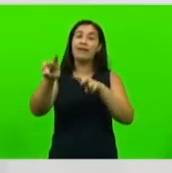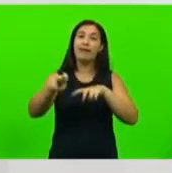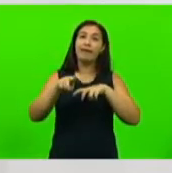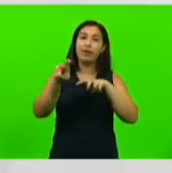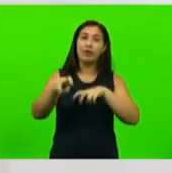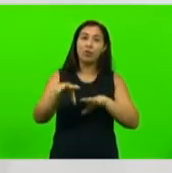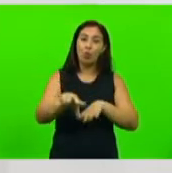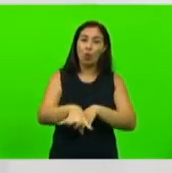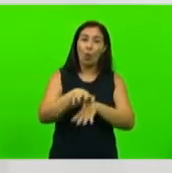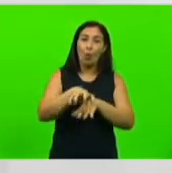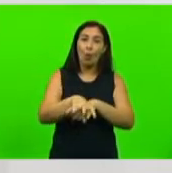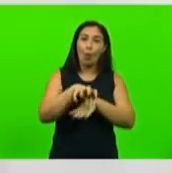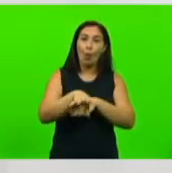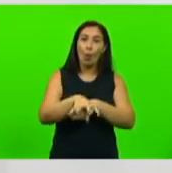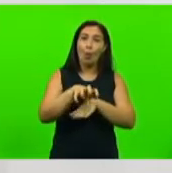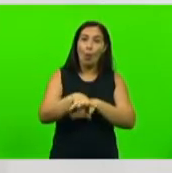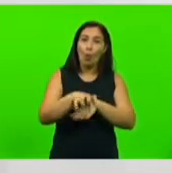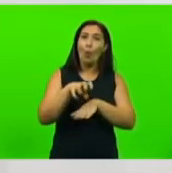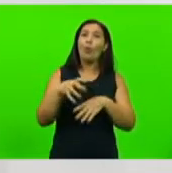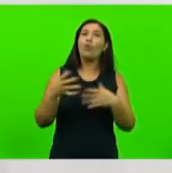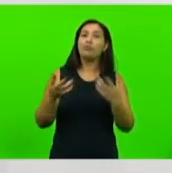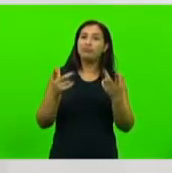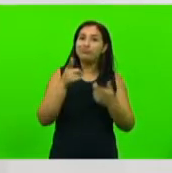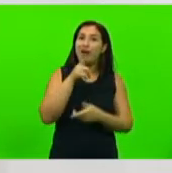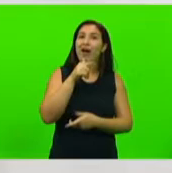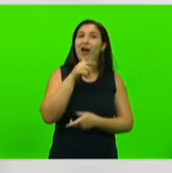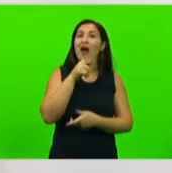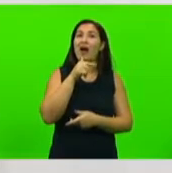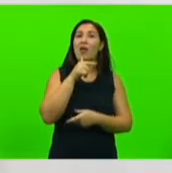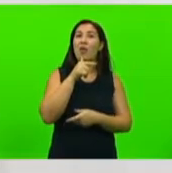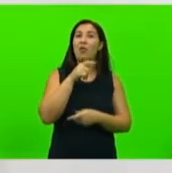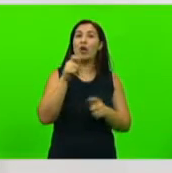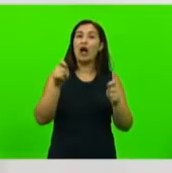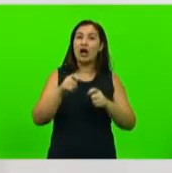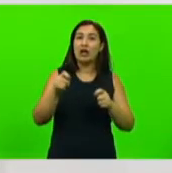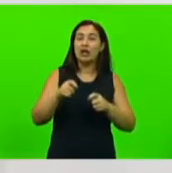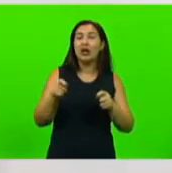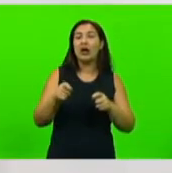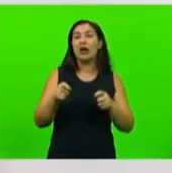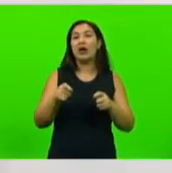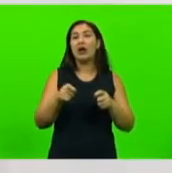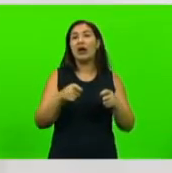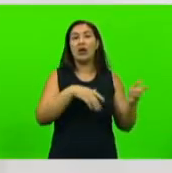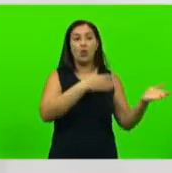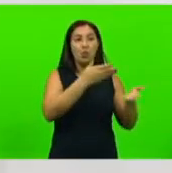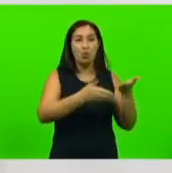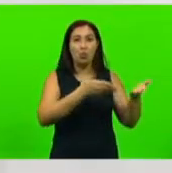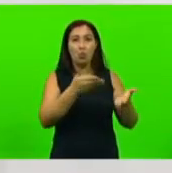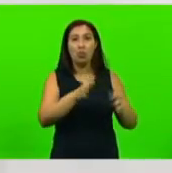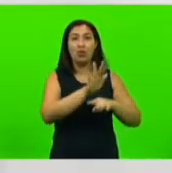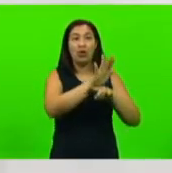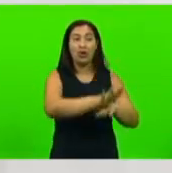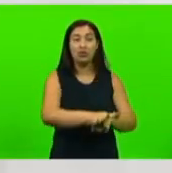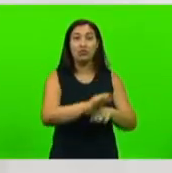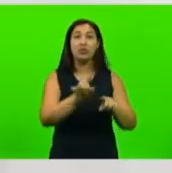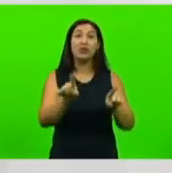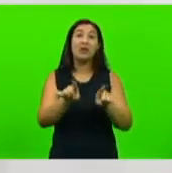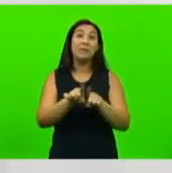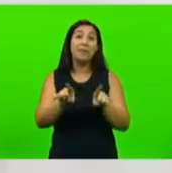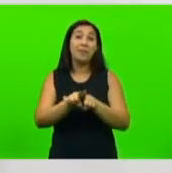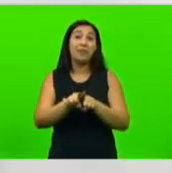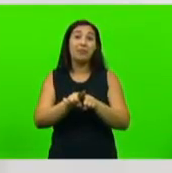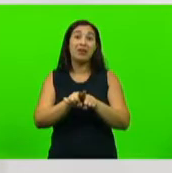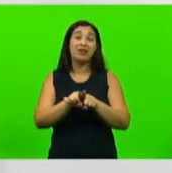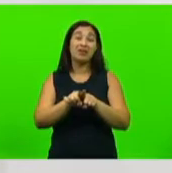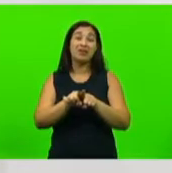puxando água, municípios puxando água para atender perímetro urbano e rural, e agricultores puxando água para